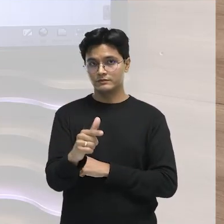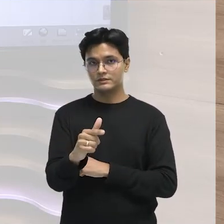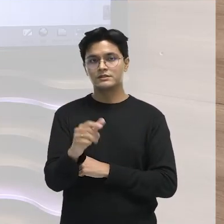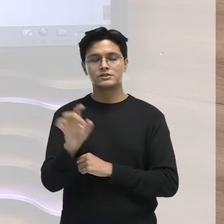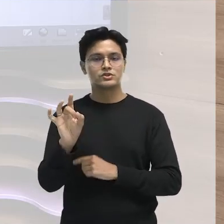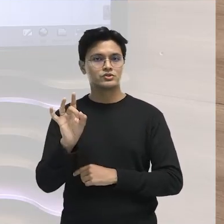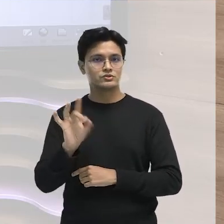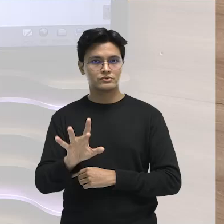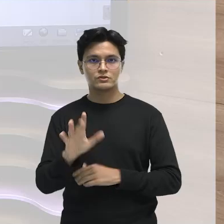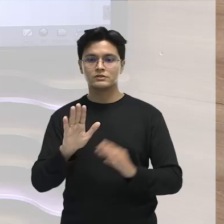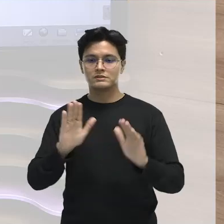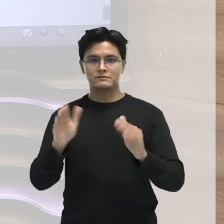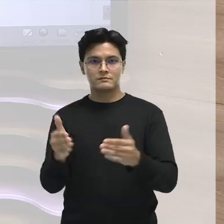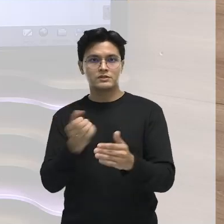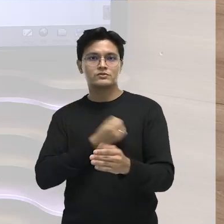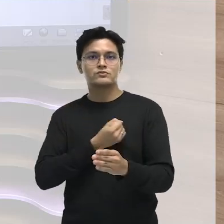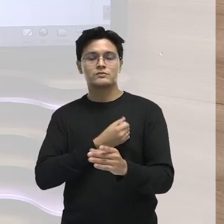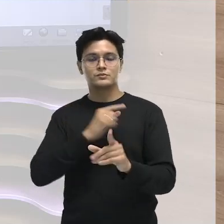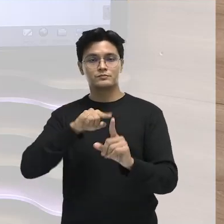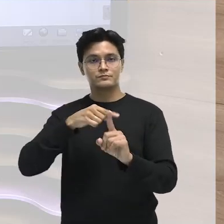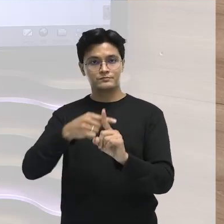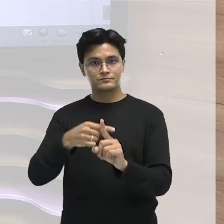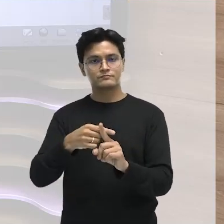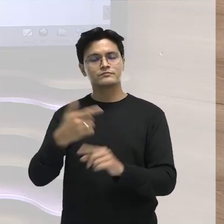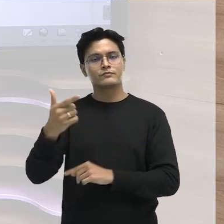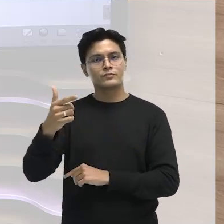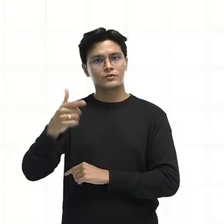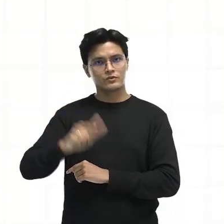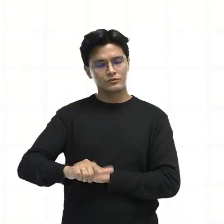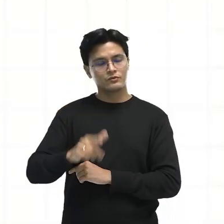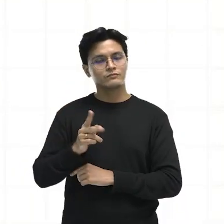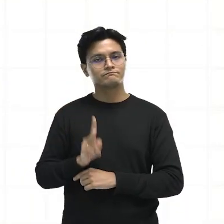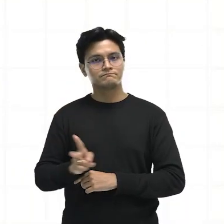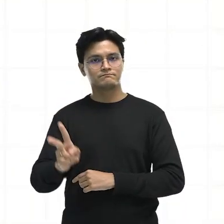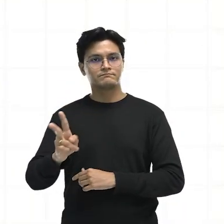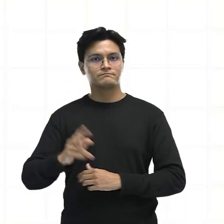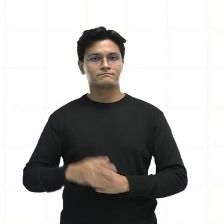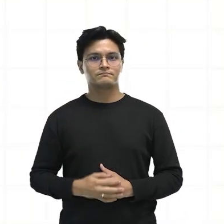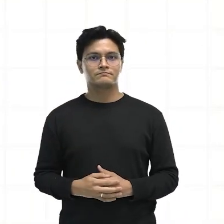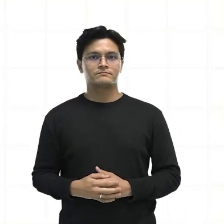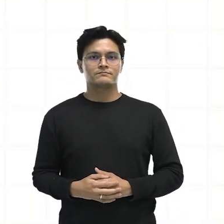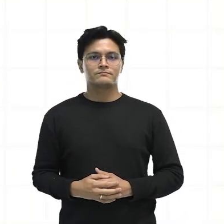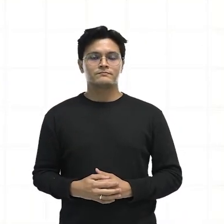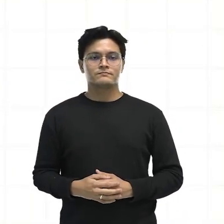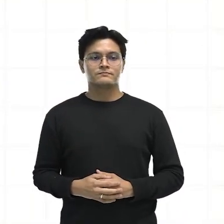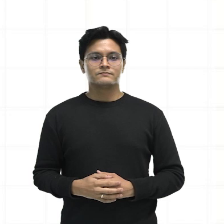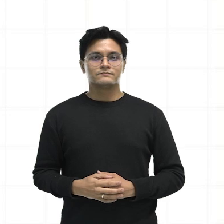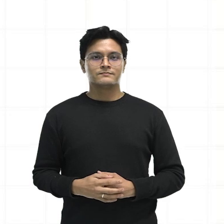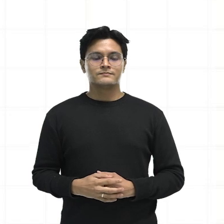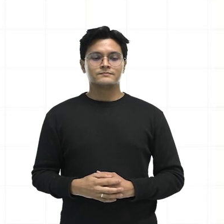números positivos, tá? Vamos voltar então para a gente continuar.